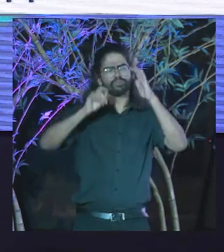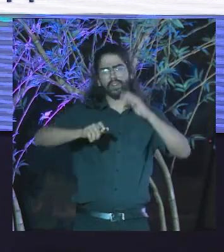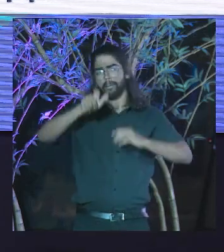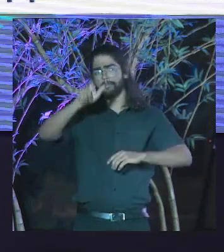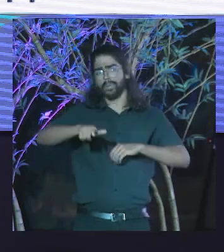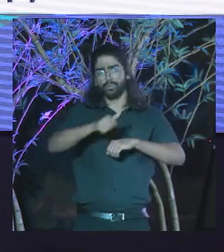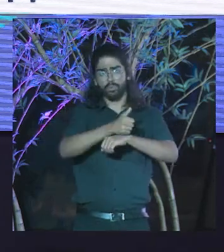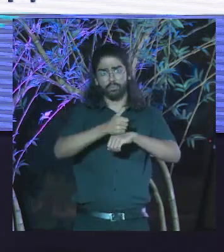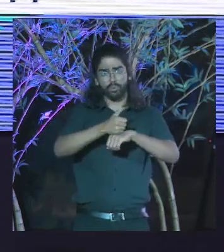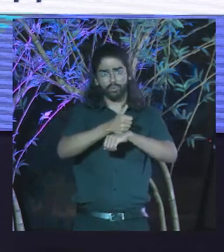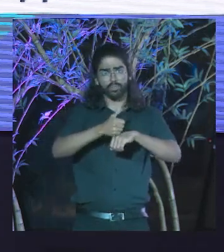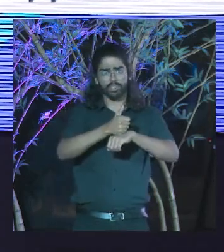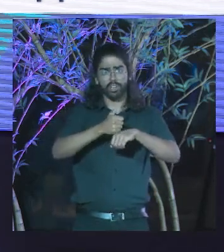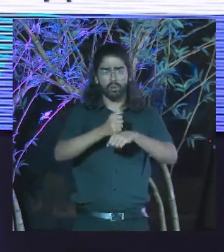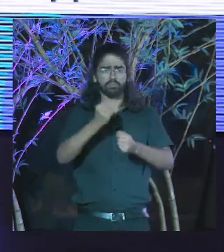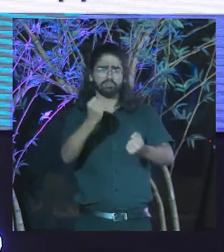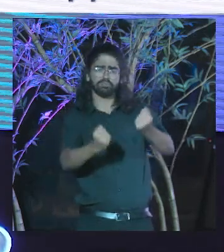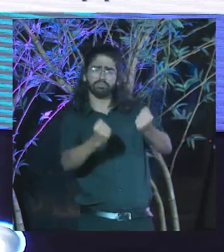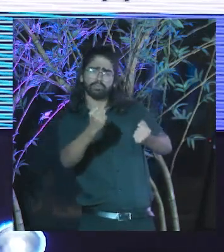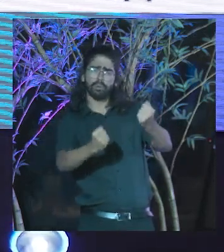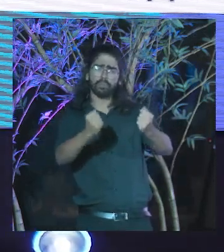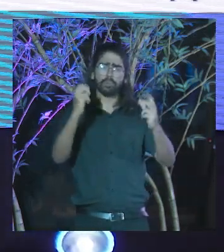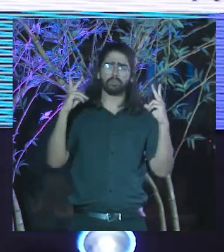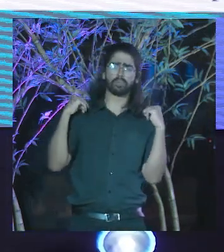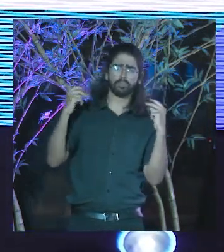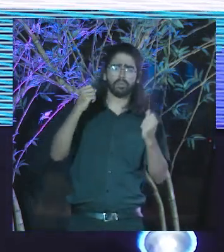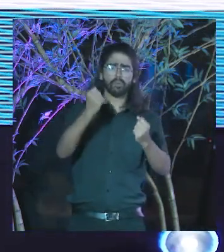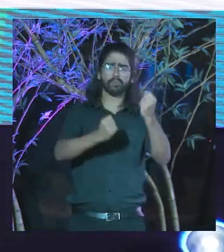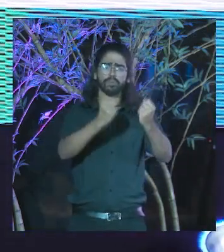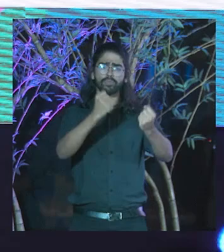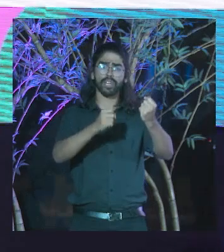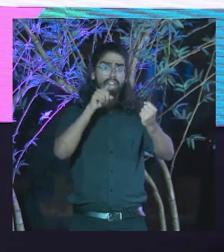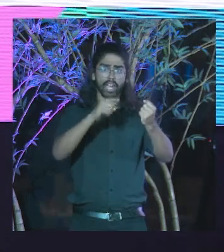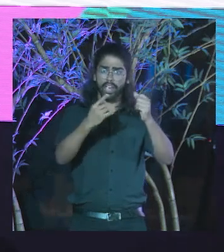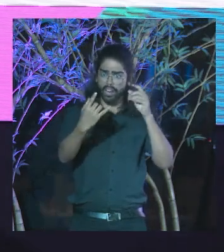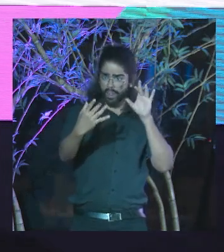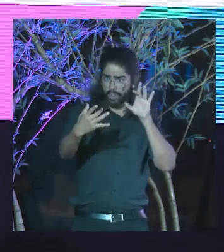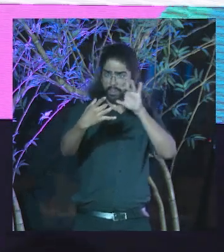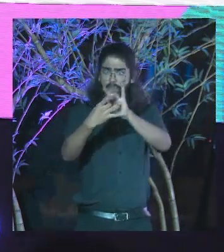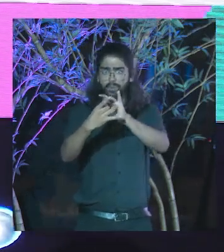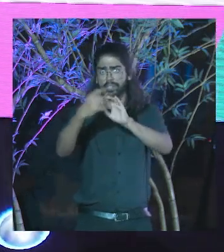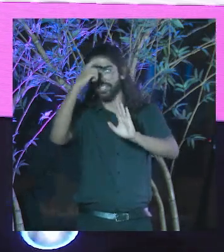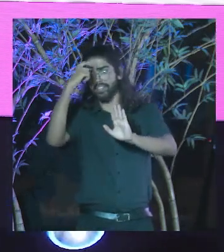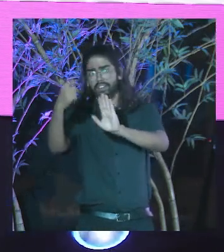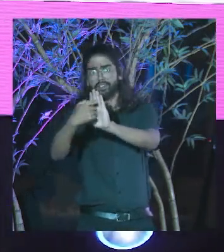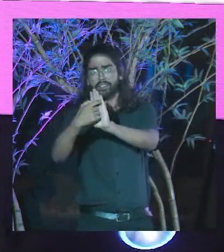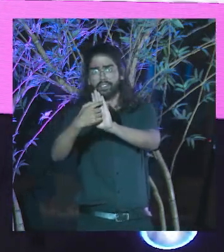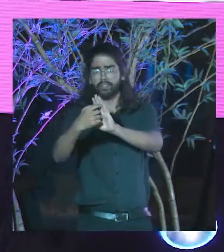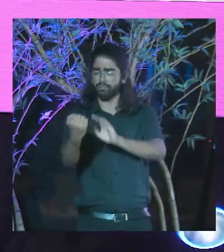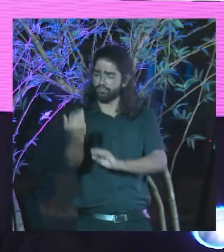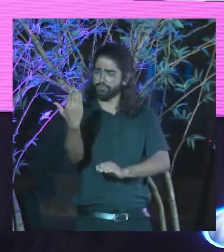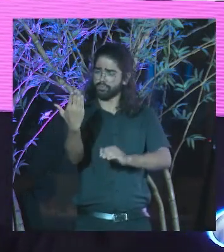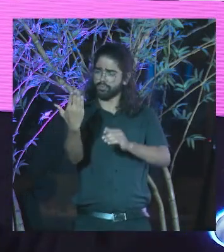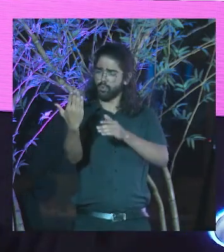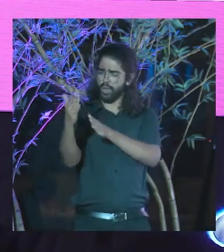a profissional que carregou vocês, é um profissional 100% orientado por inteligência artificial. Esse profissional,